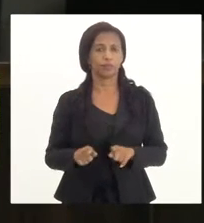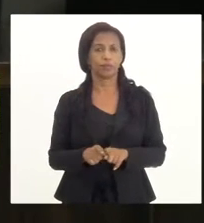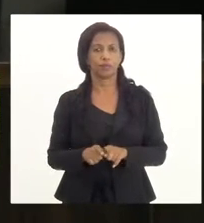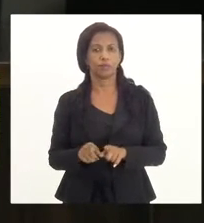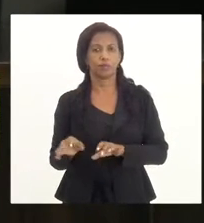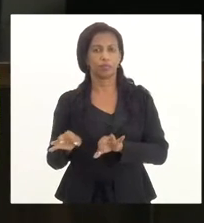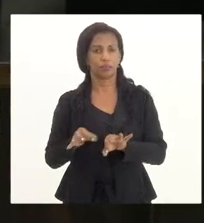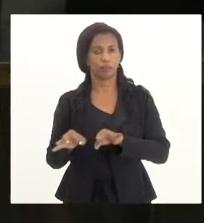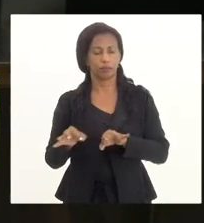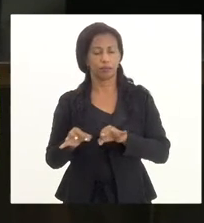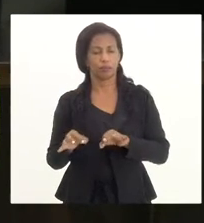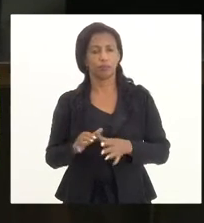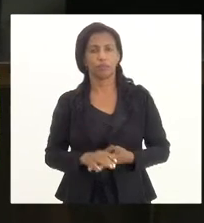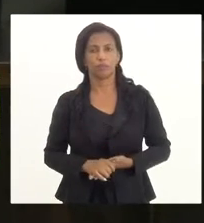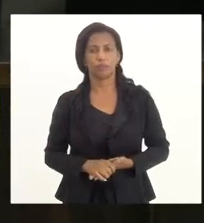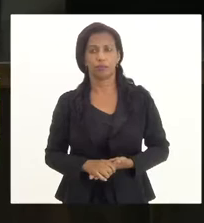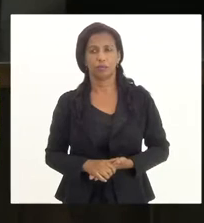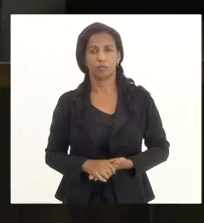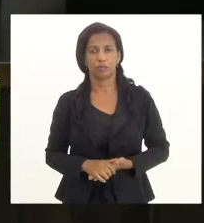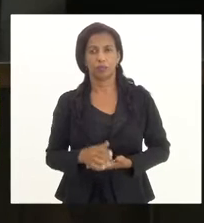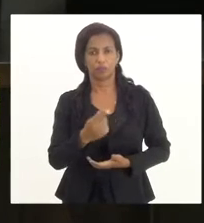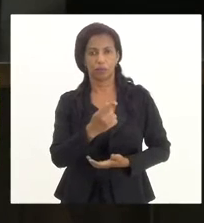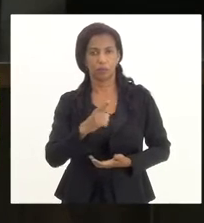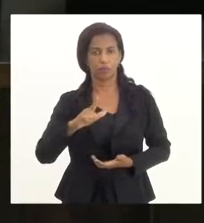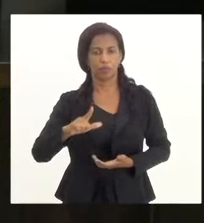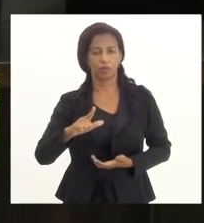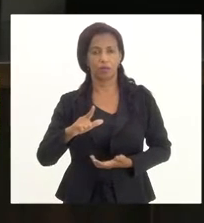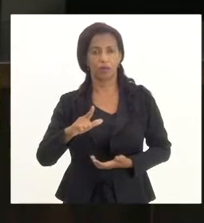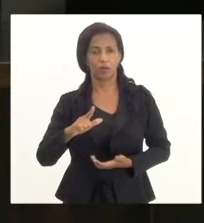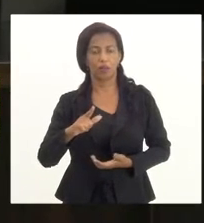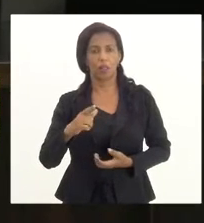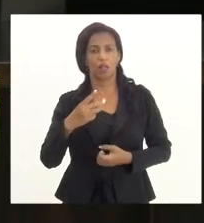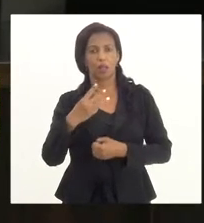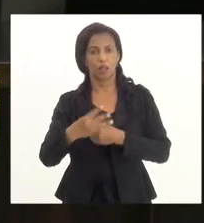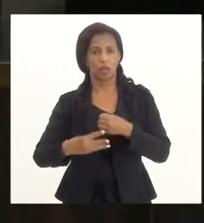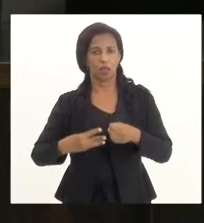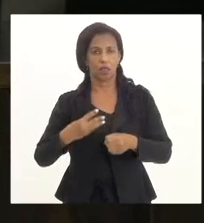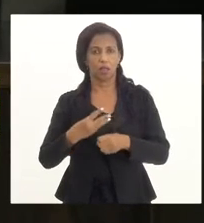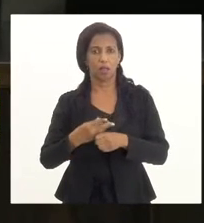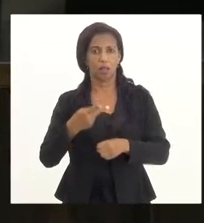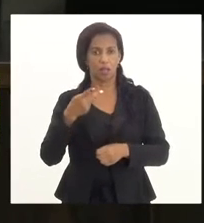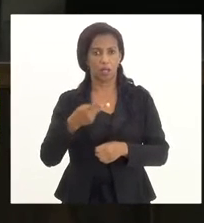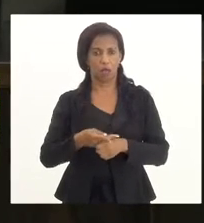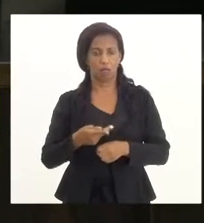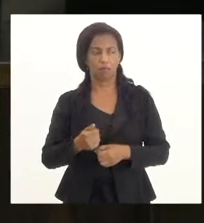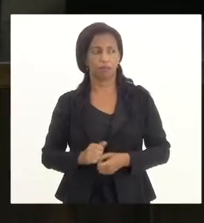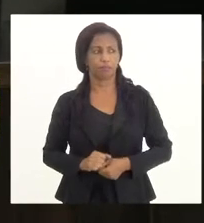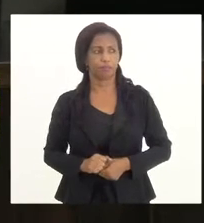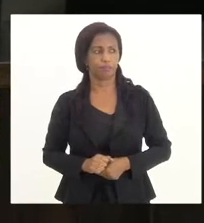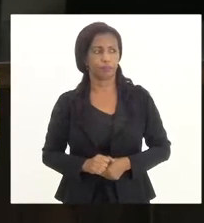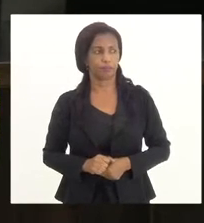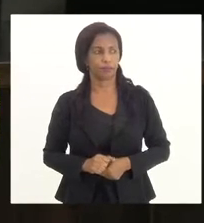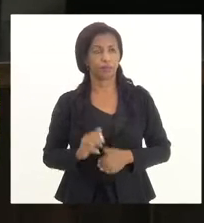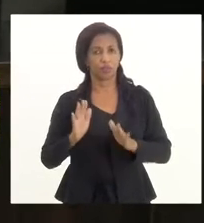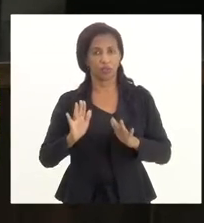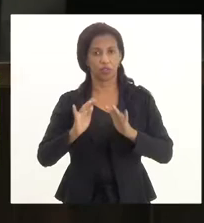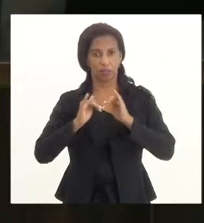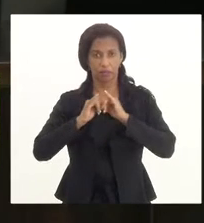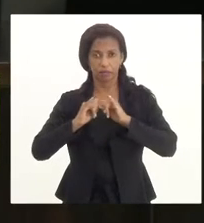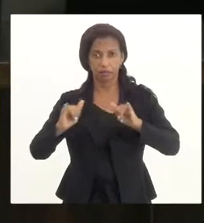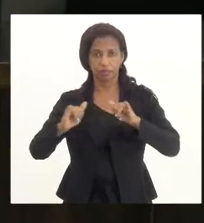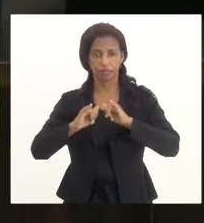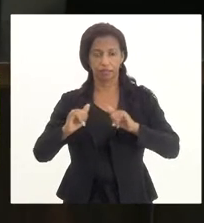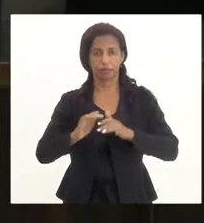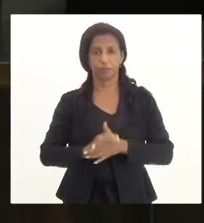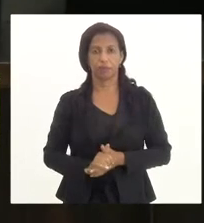de forma sintética o PL dos triênios já comunicando